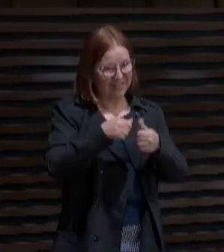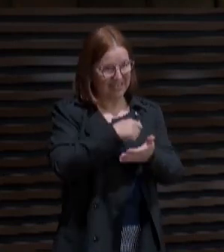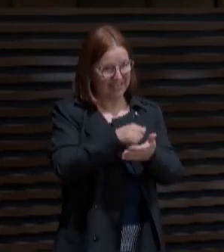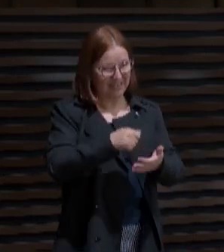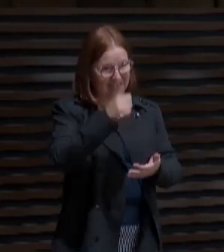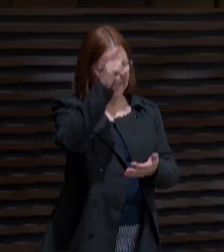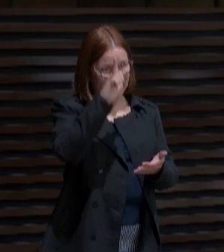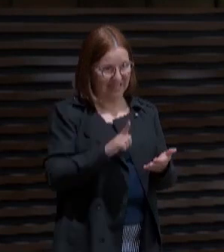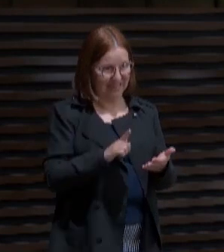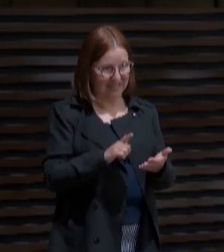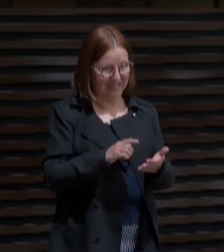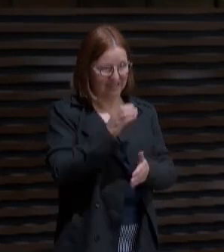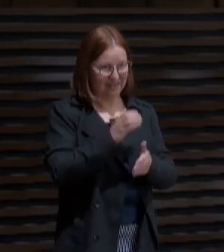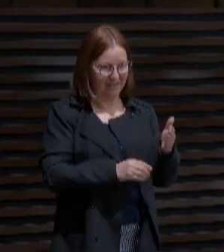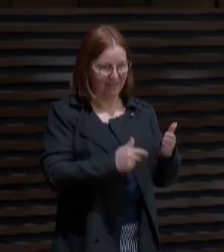3, versículo 13.